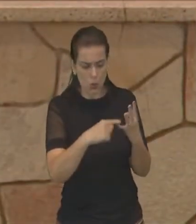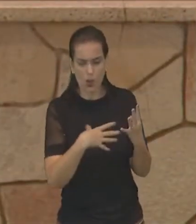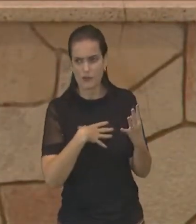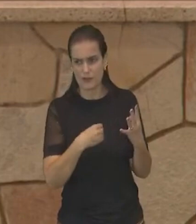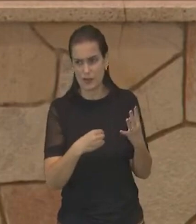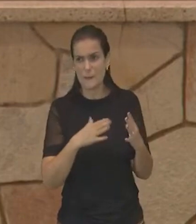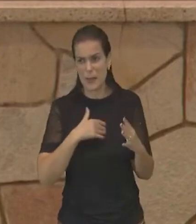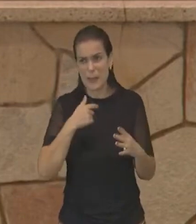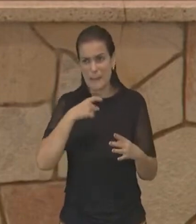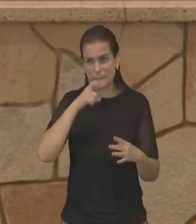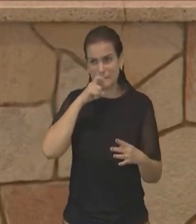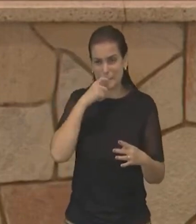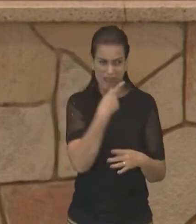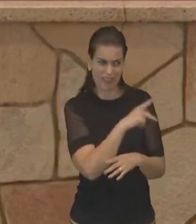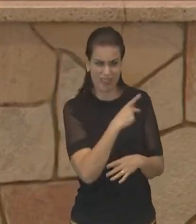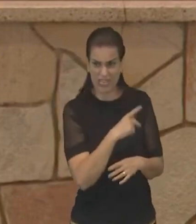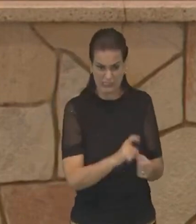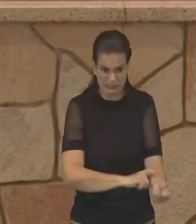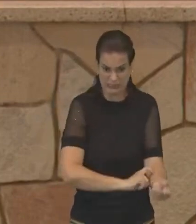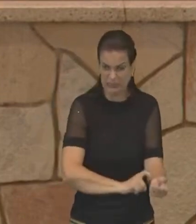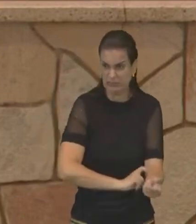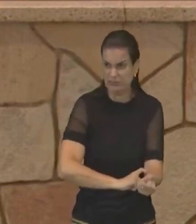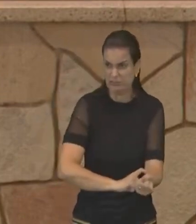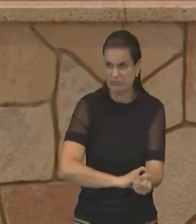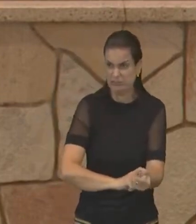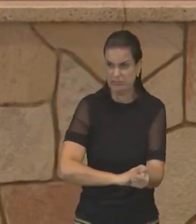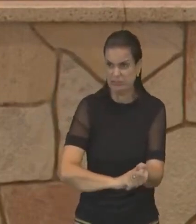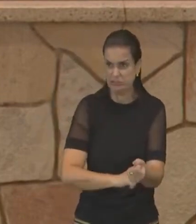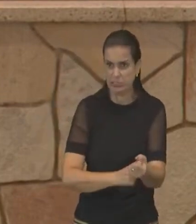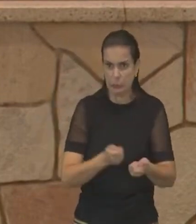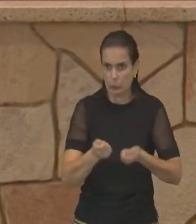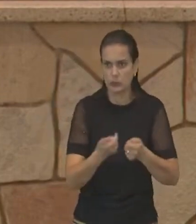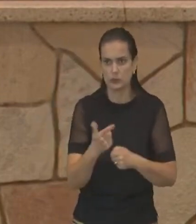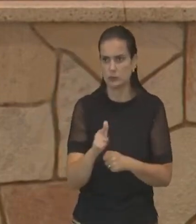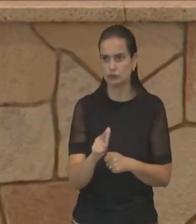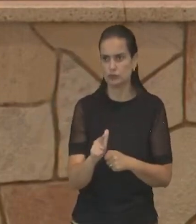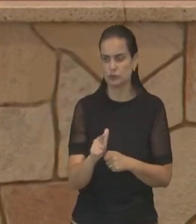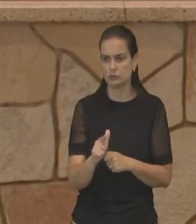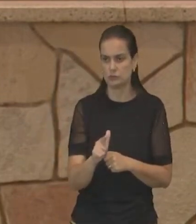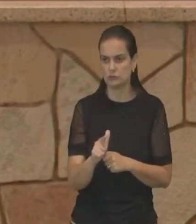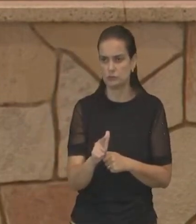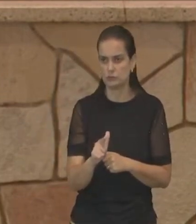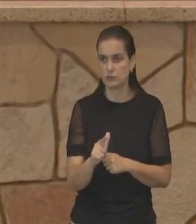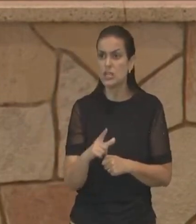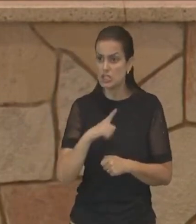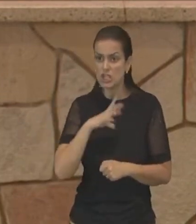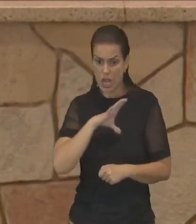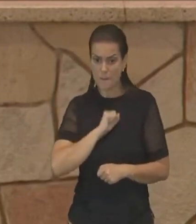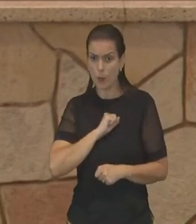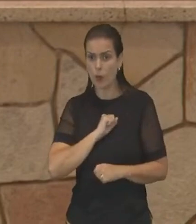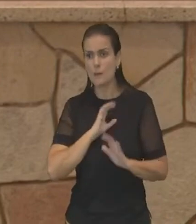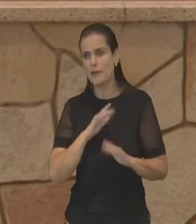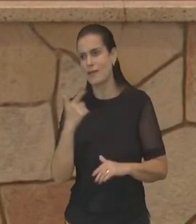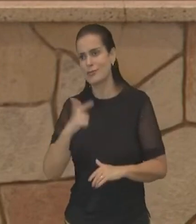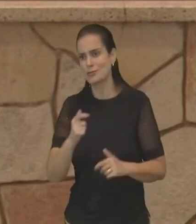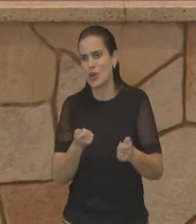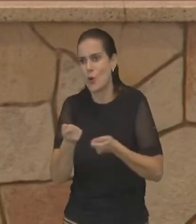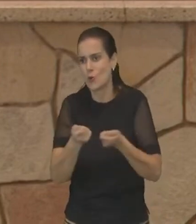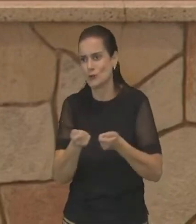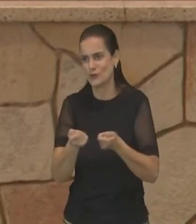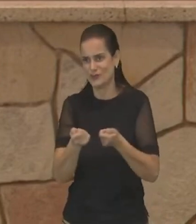meio nervosão, sabe? Meio nervoso, meio descontrolado, cheio de amor, mas descontrolado que